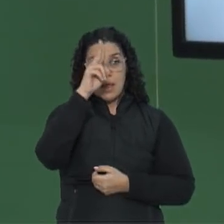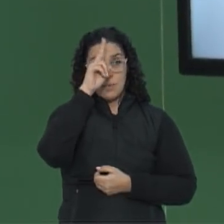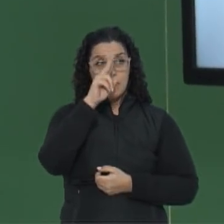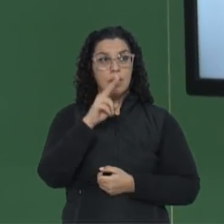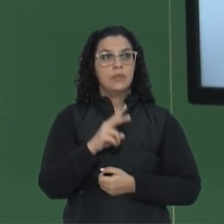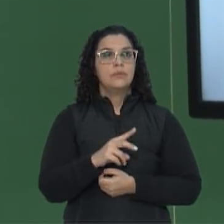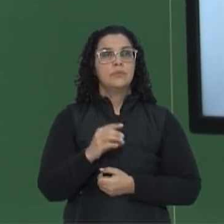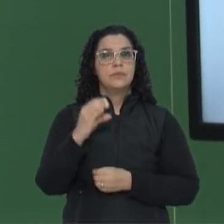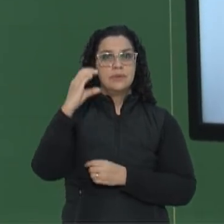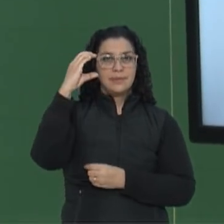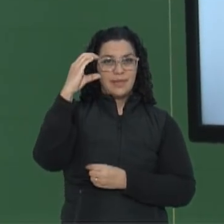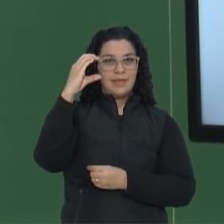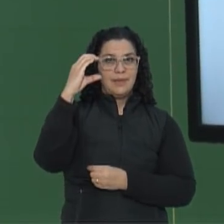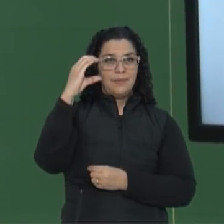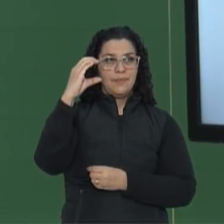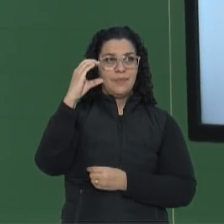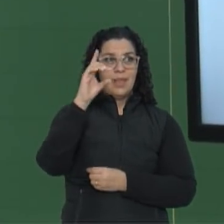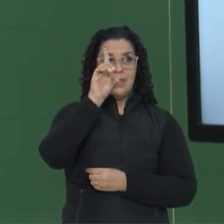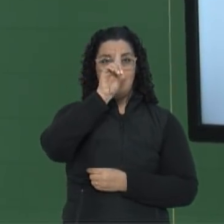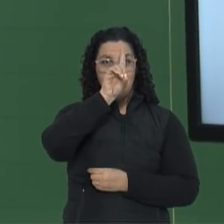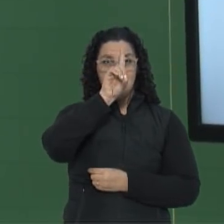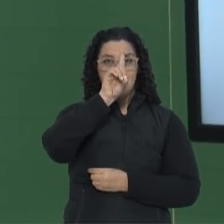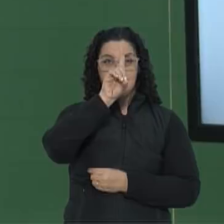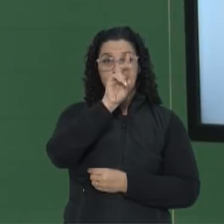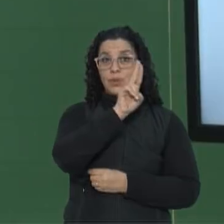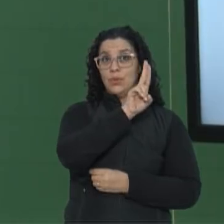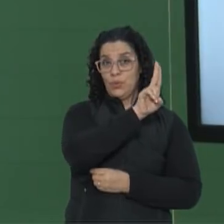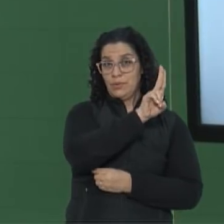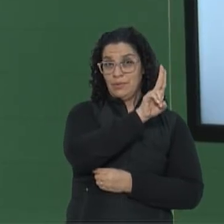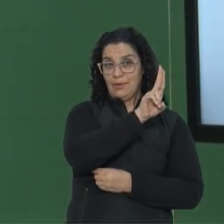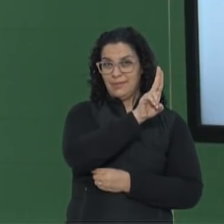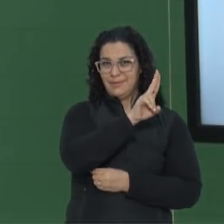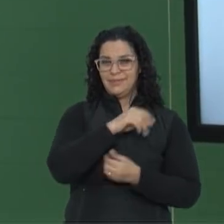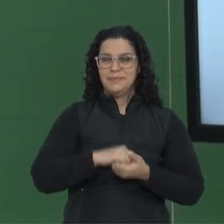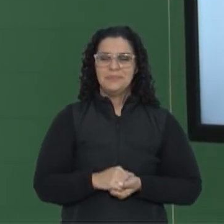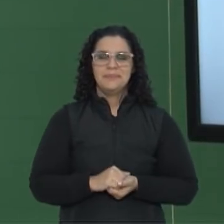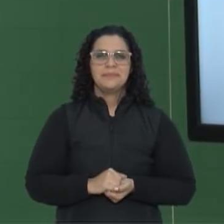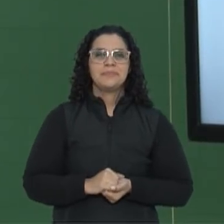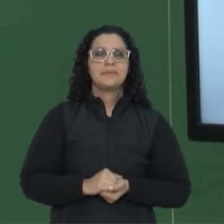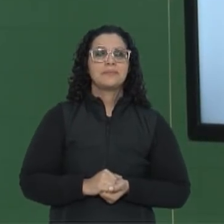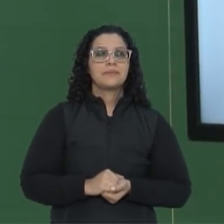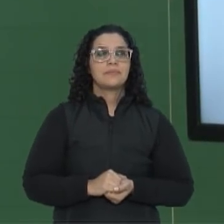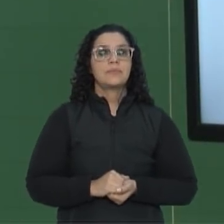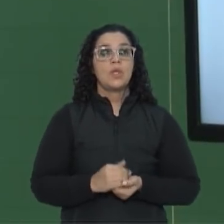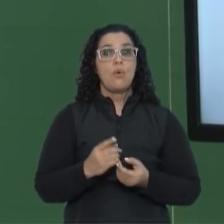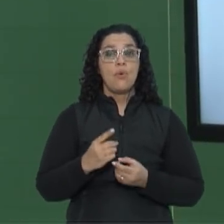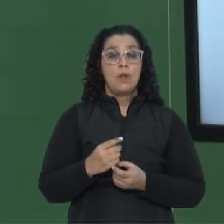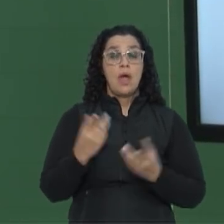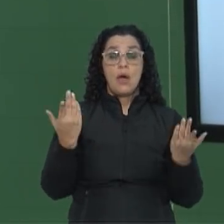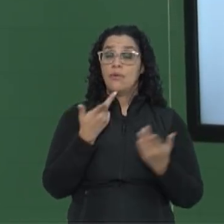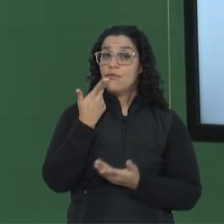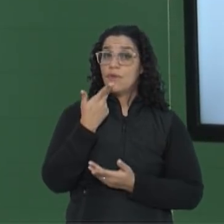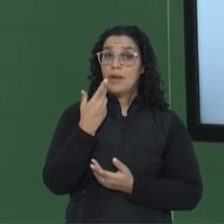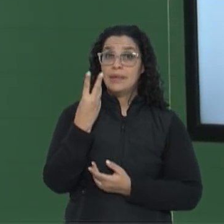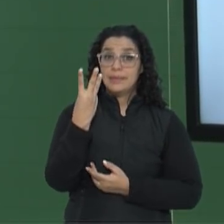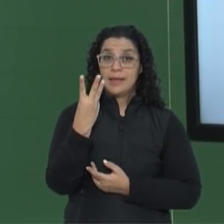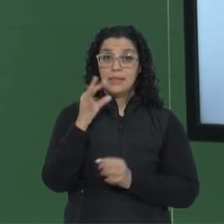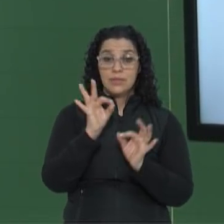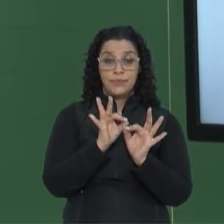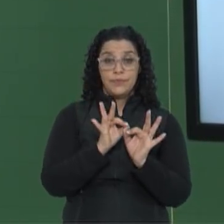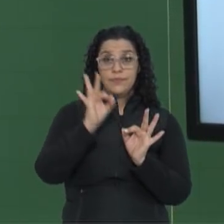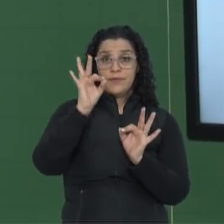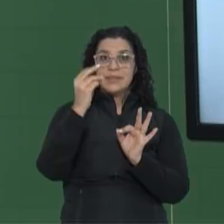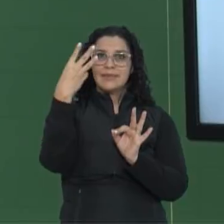tenho centésimo, décimo e as unidades. Se eu falo